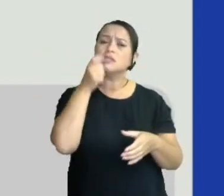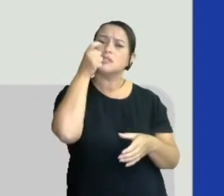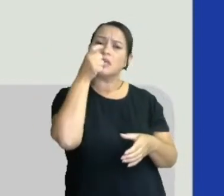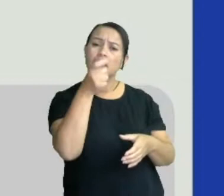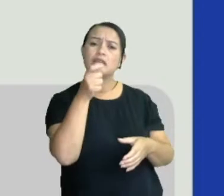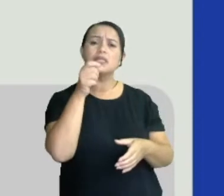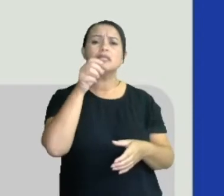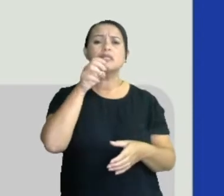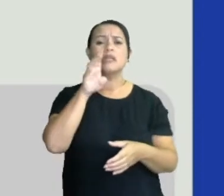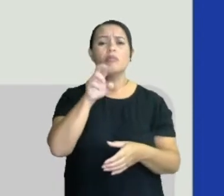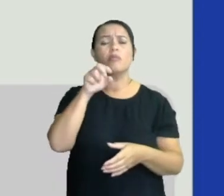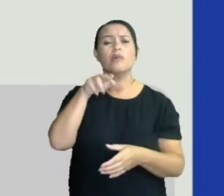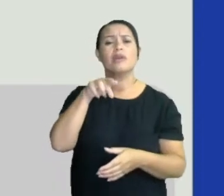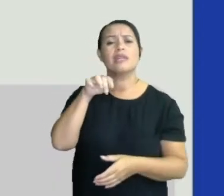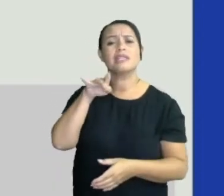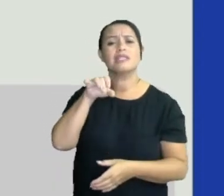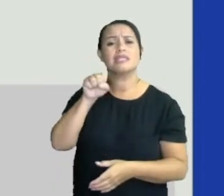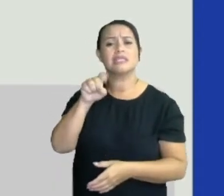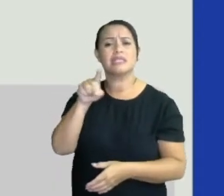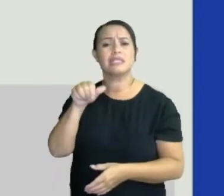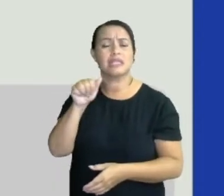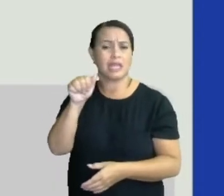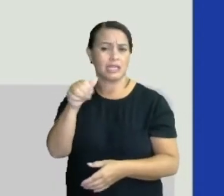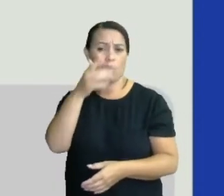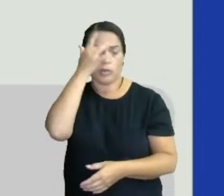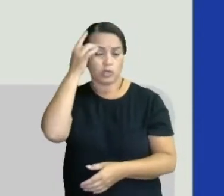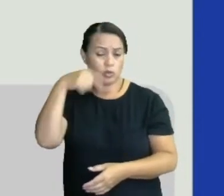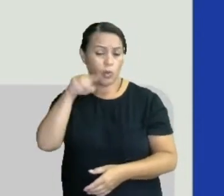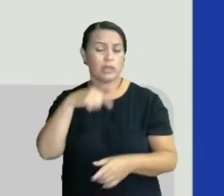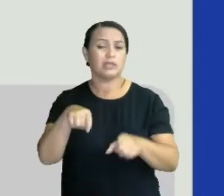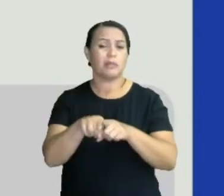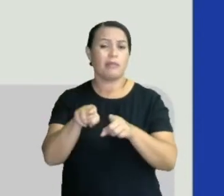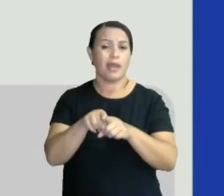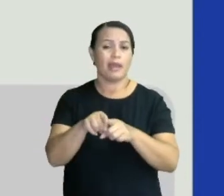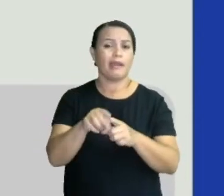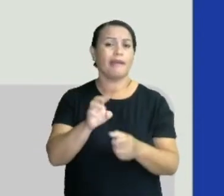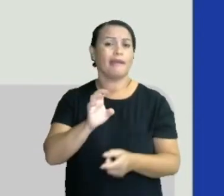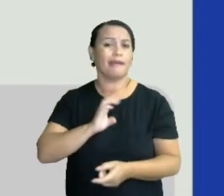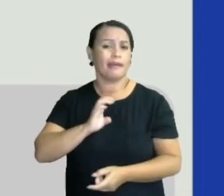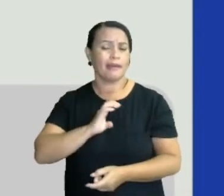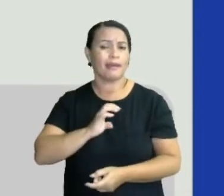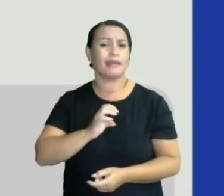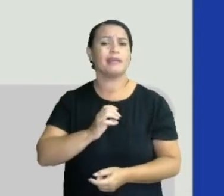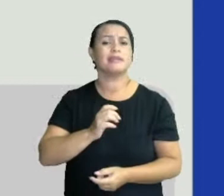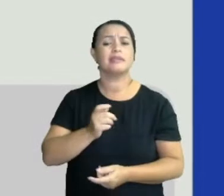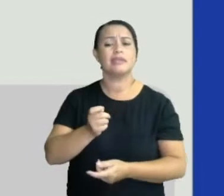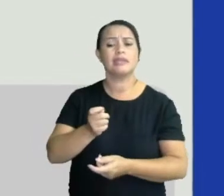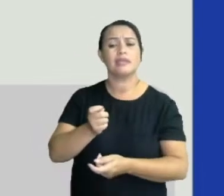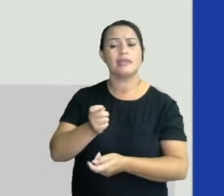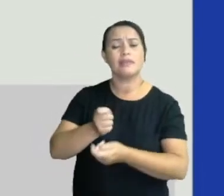social que financiava as despesas dos estados porque tinham